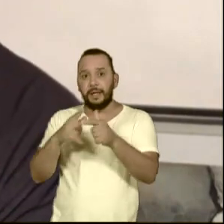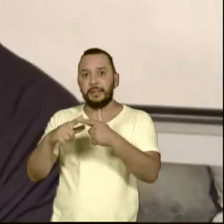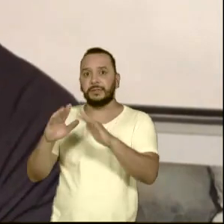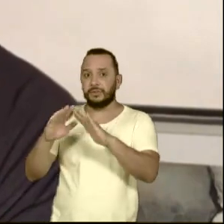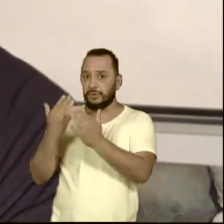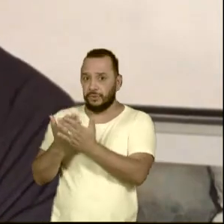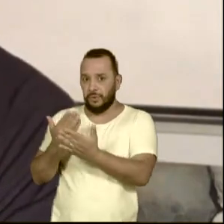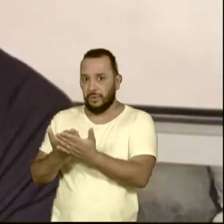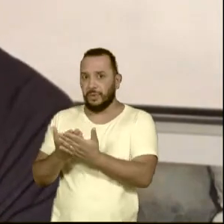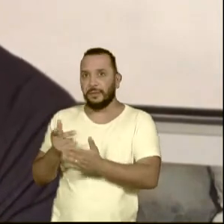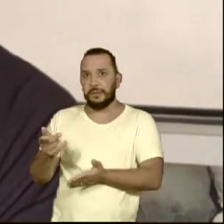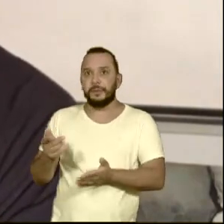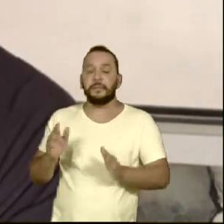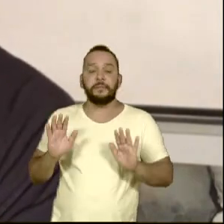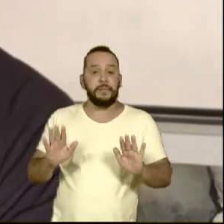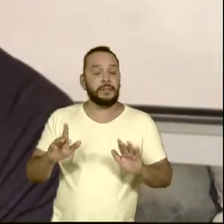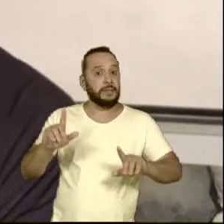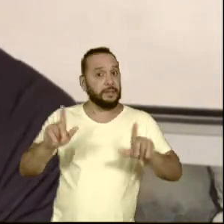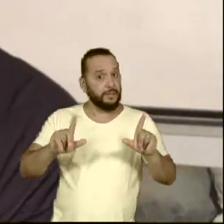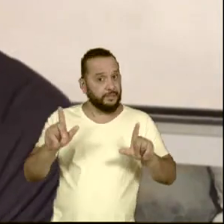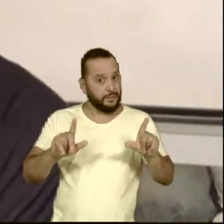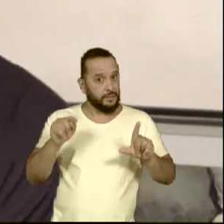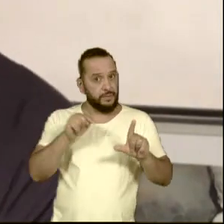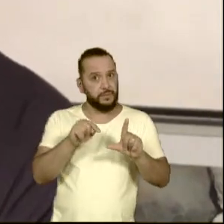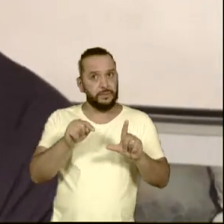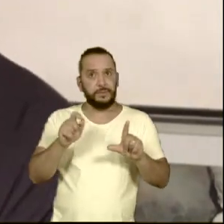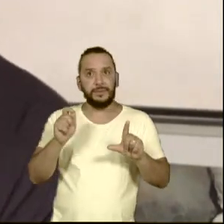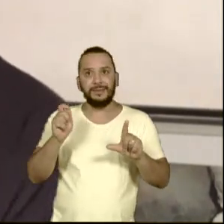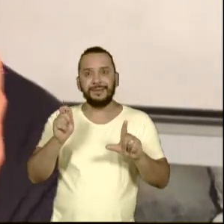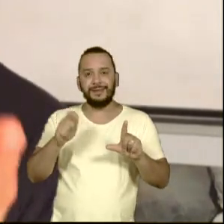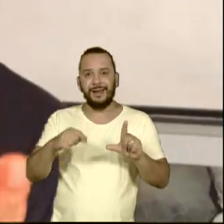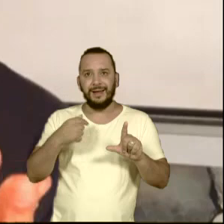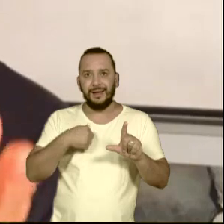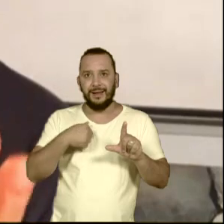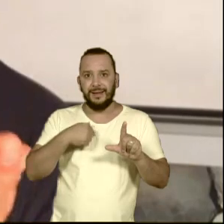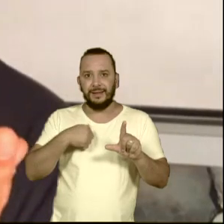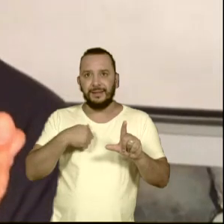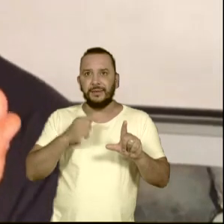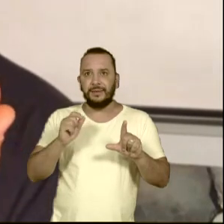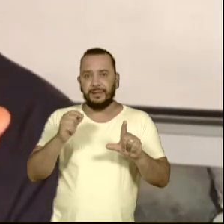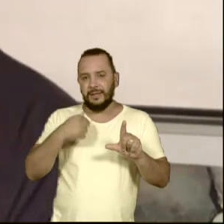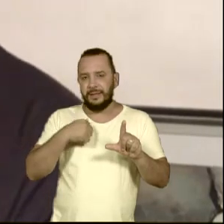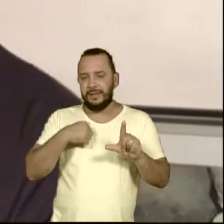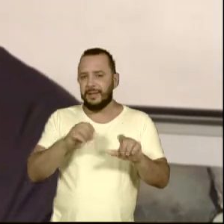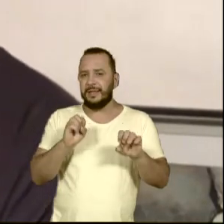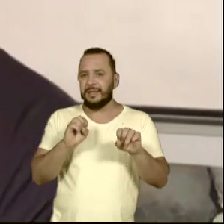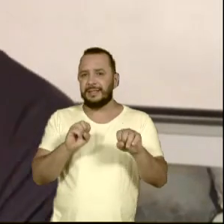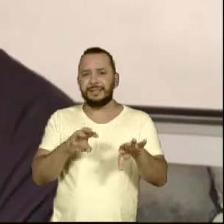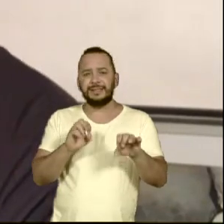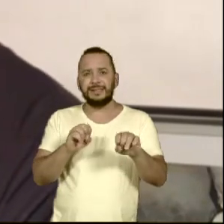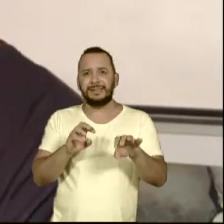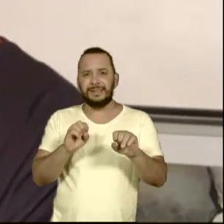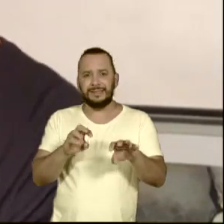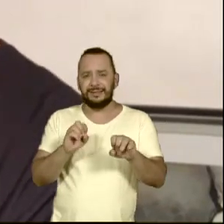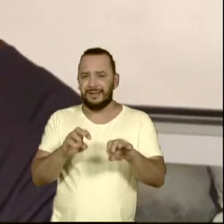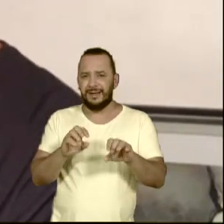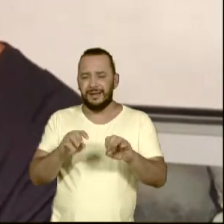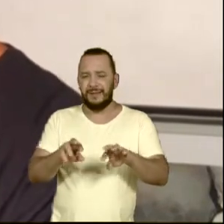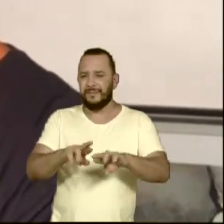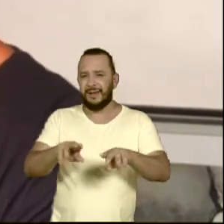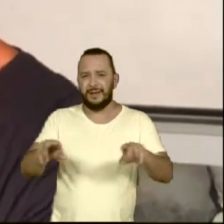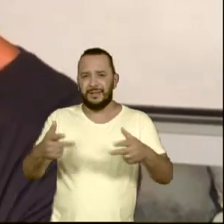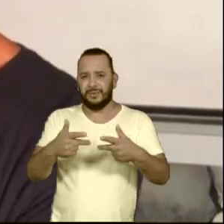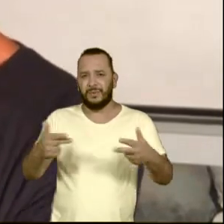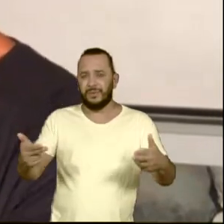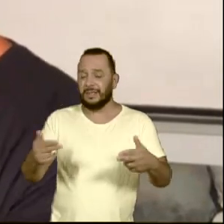Eu acho que a TV tem a função de não deseducar. Eu acho que é um mérito tão grande se a gente